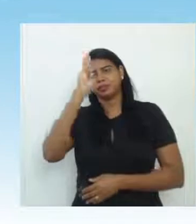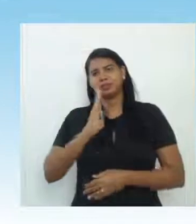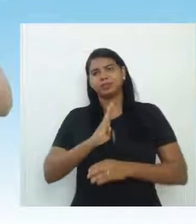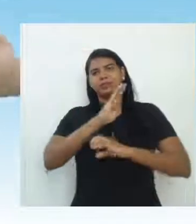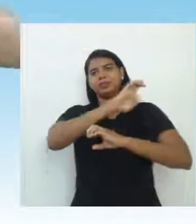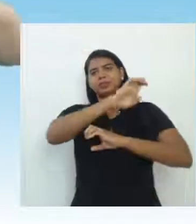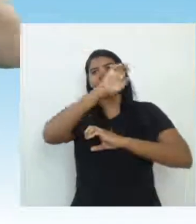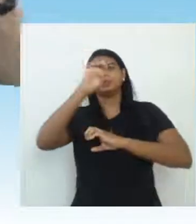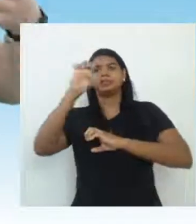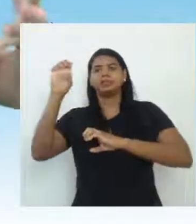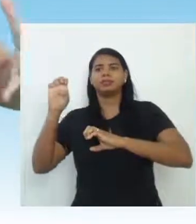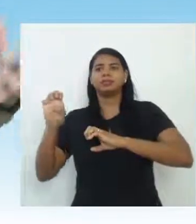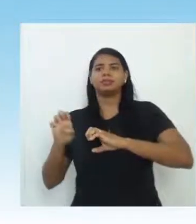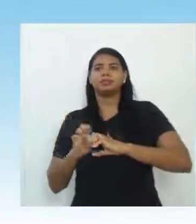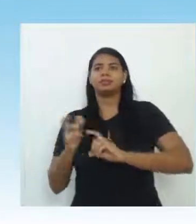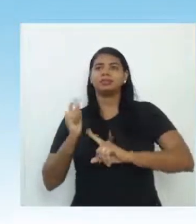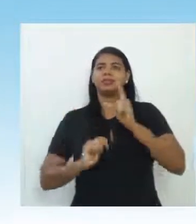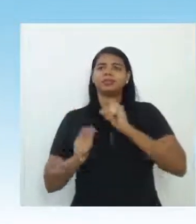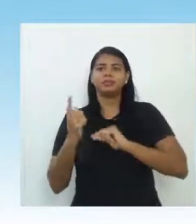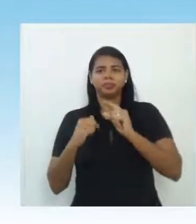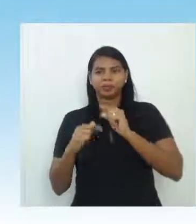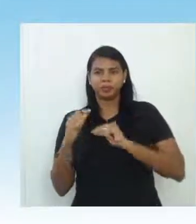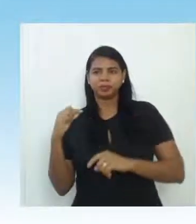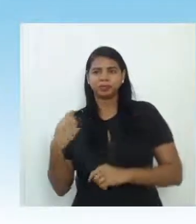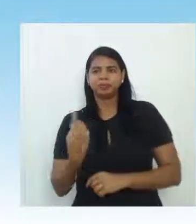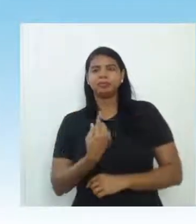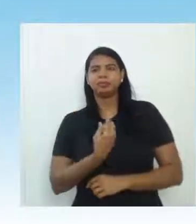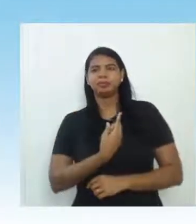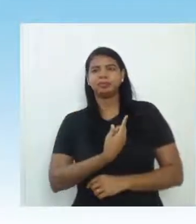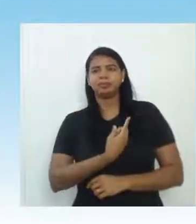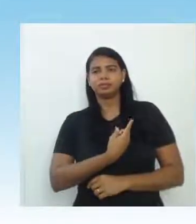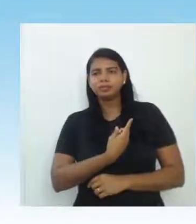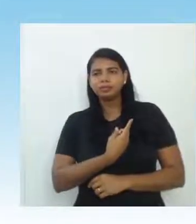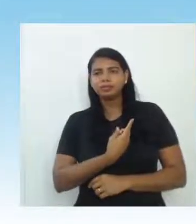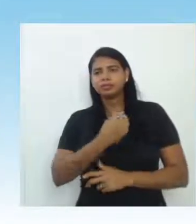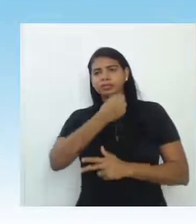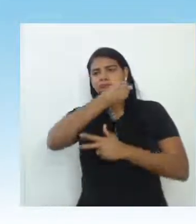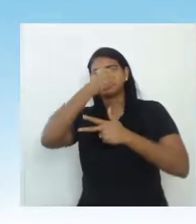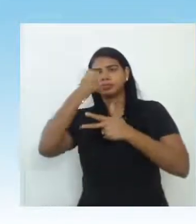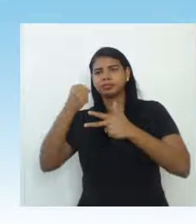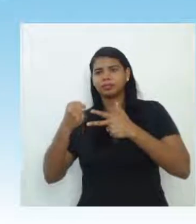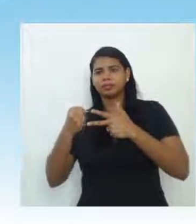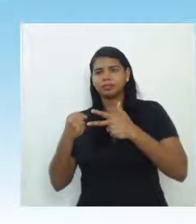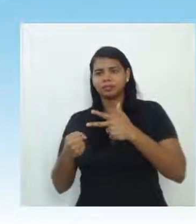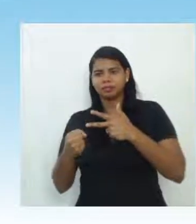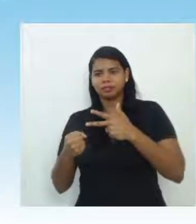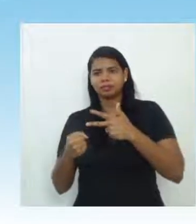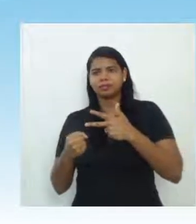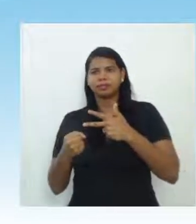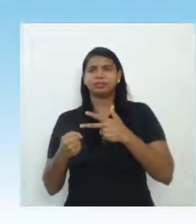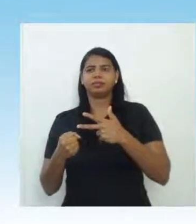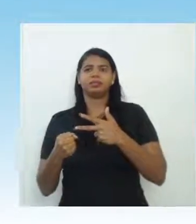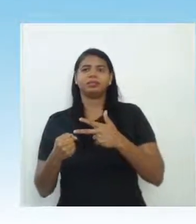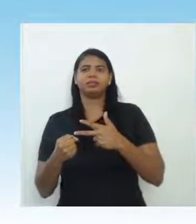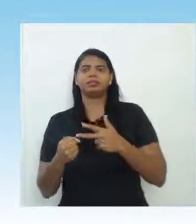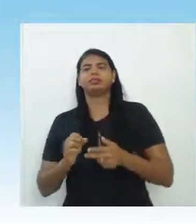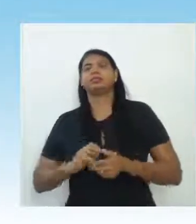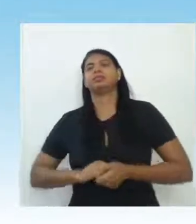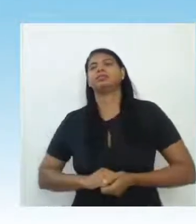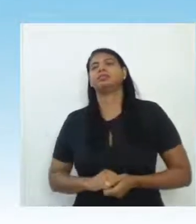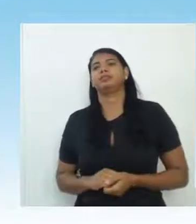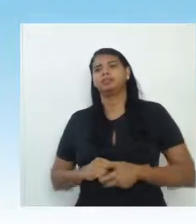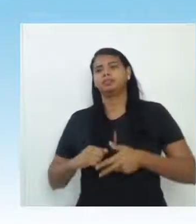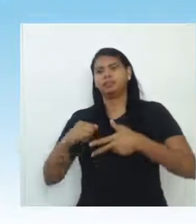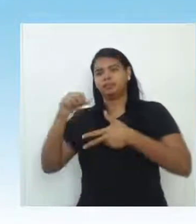brasileiro, não é que administra, né, as nossas condições aqui, o poder executivo, o poder legislativo e o poder judiciário estão